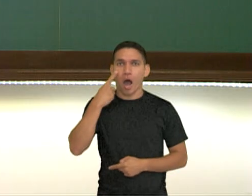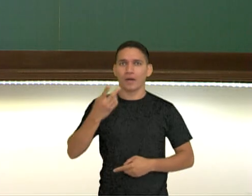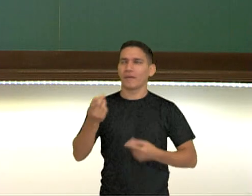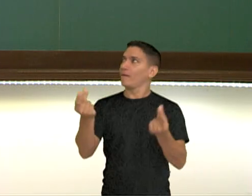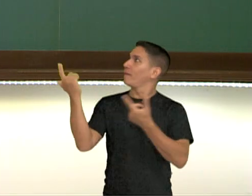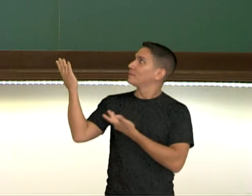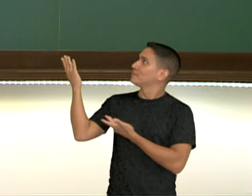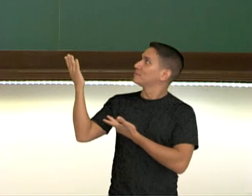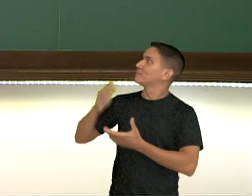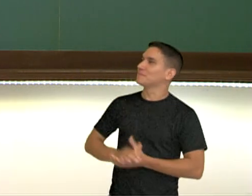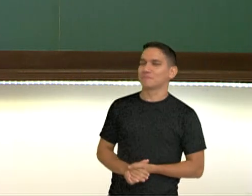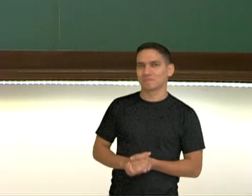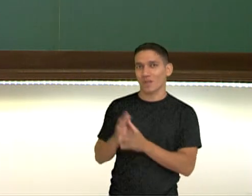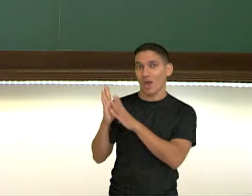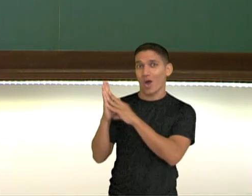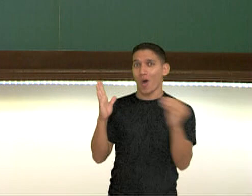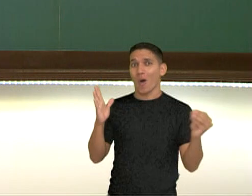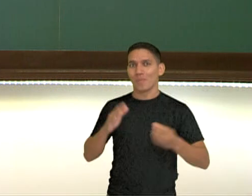essa